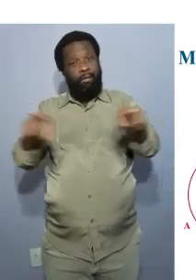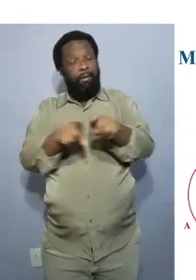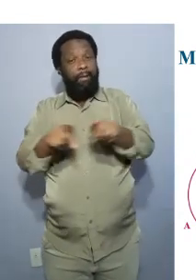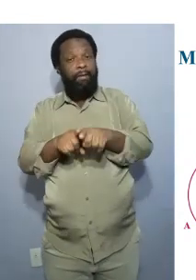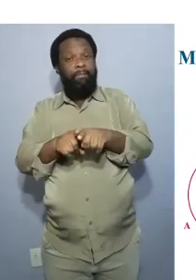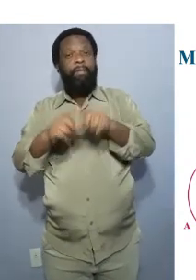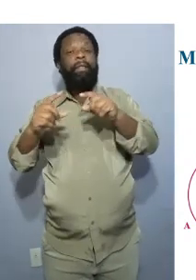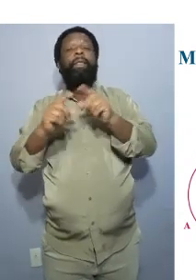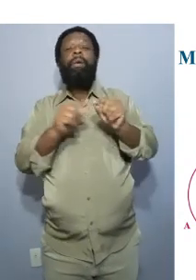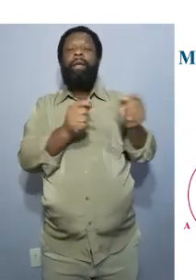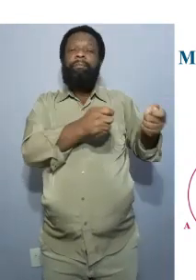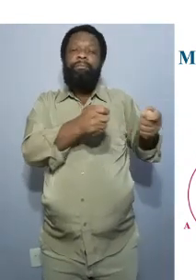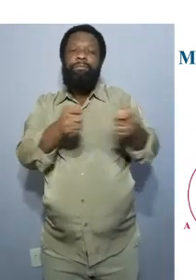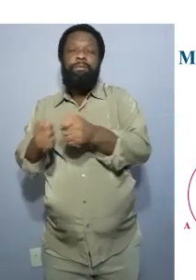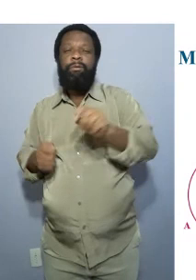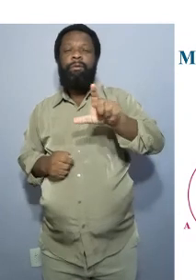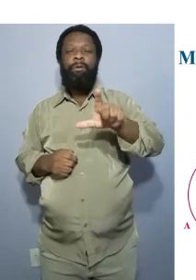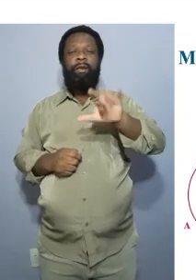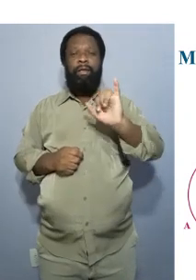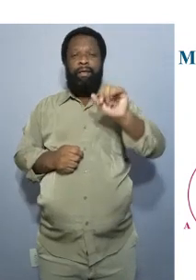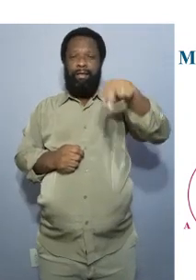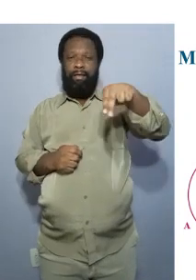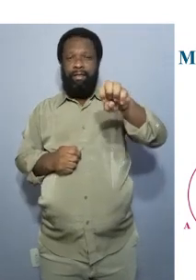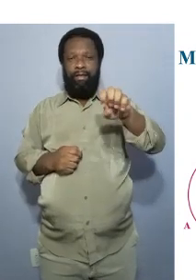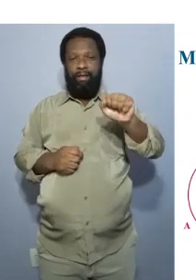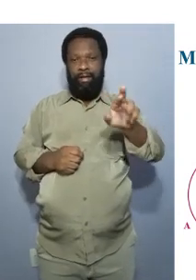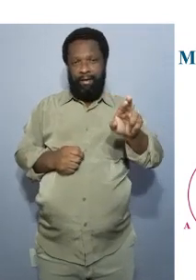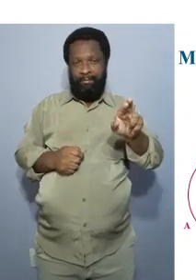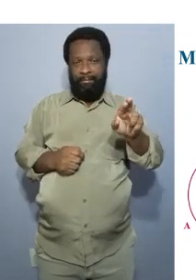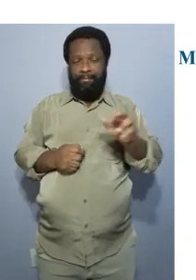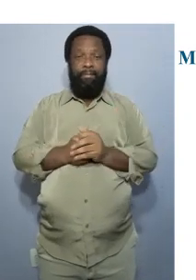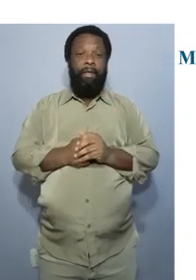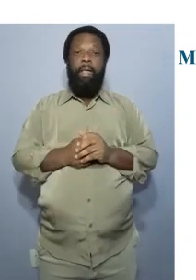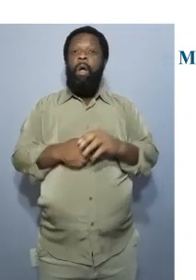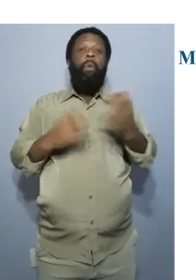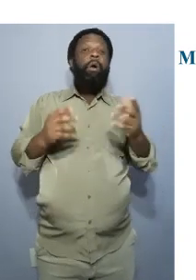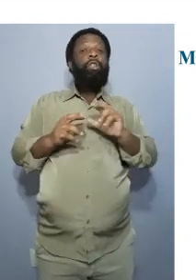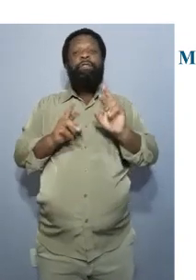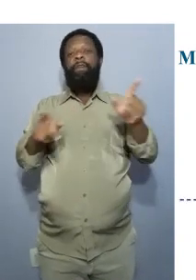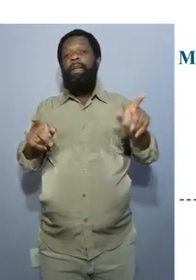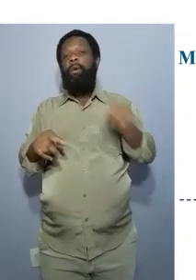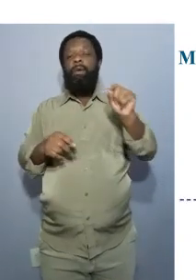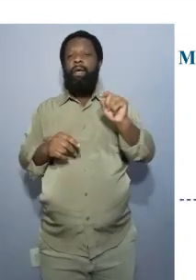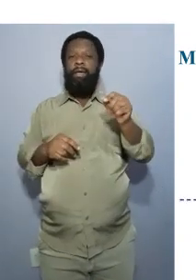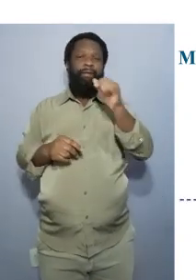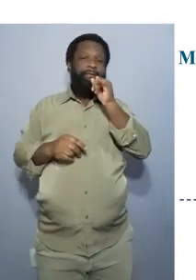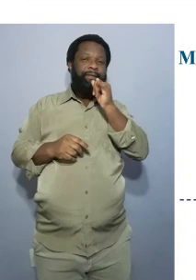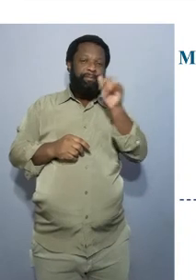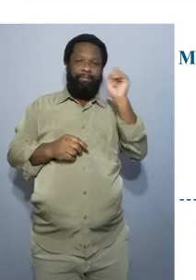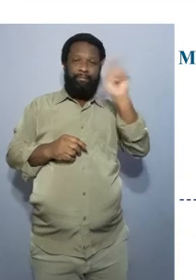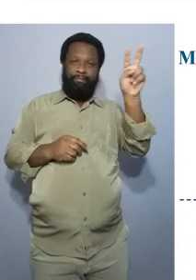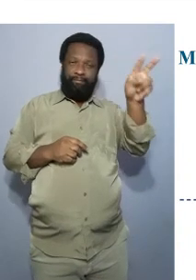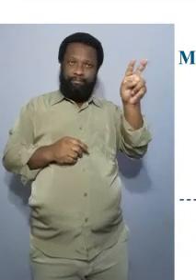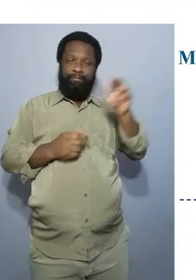Então, a velocidade linear delas vai ser igual, exatamente como o de cima. Quem se difere um pouco desse comportamento é esse